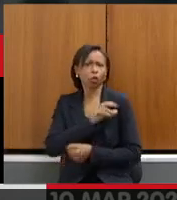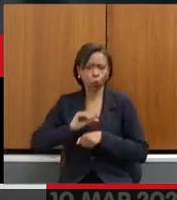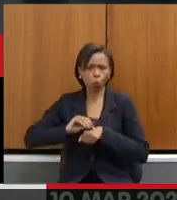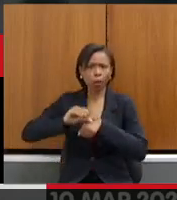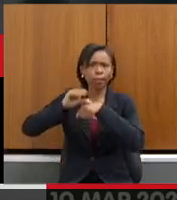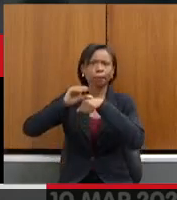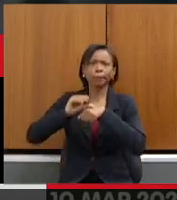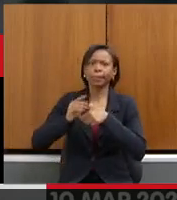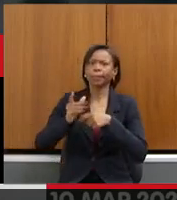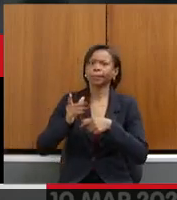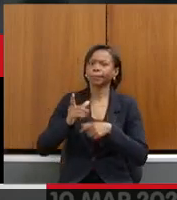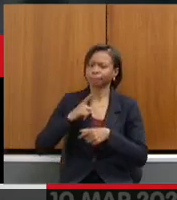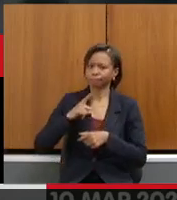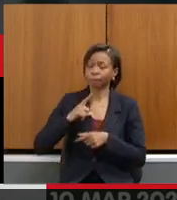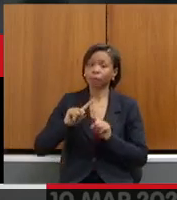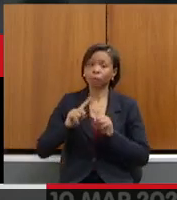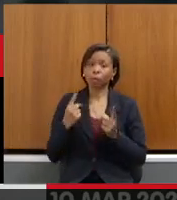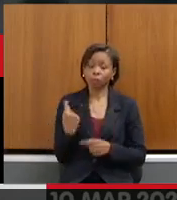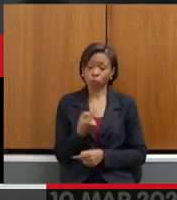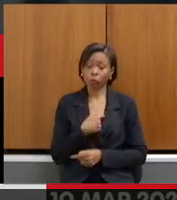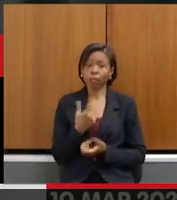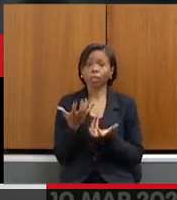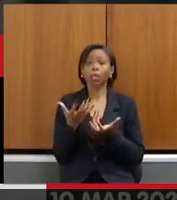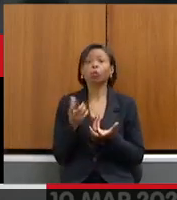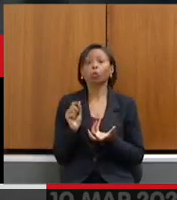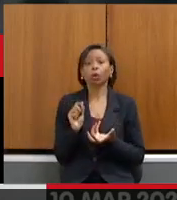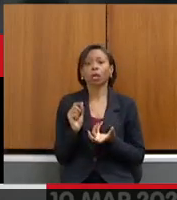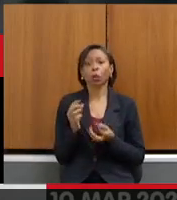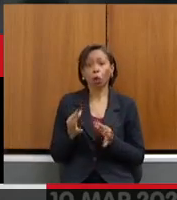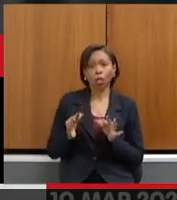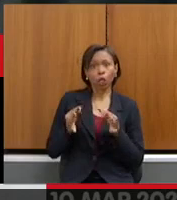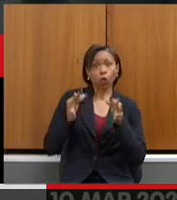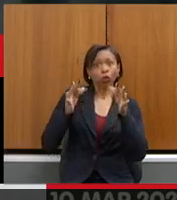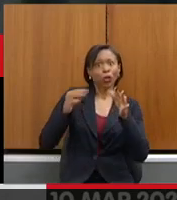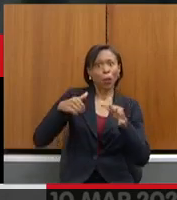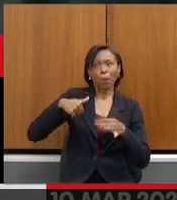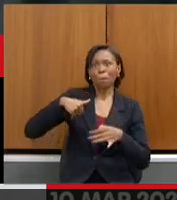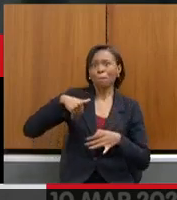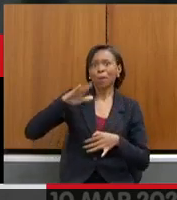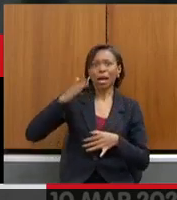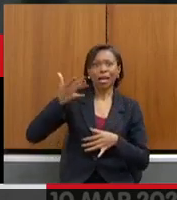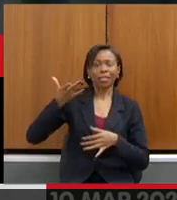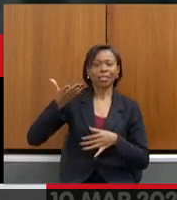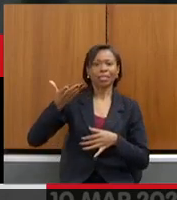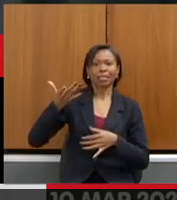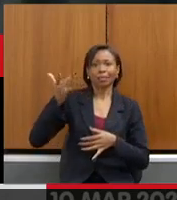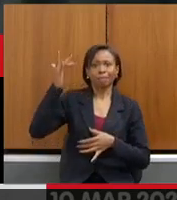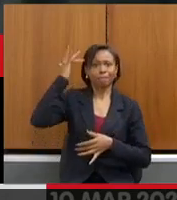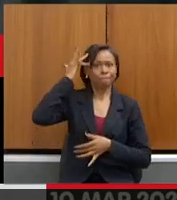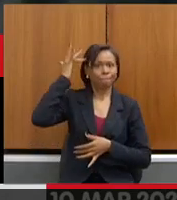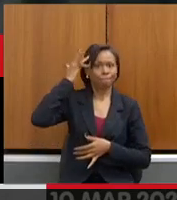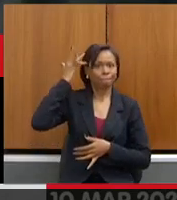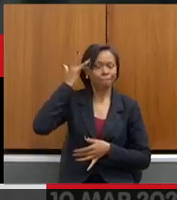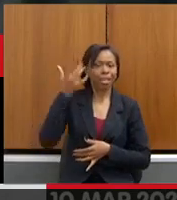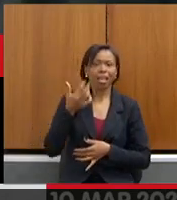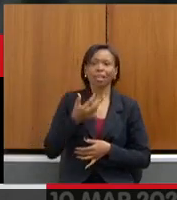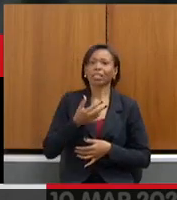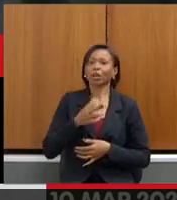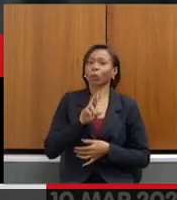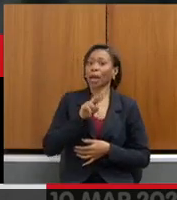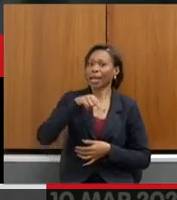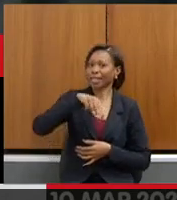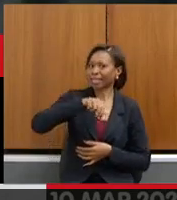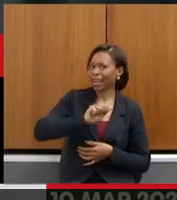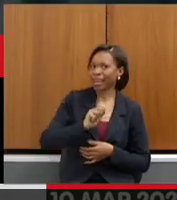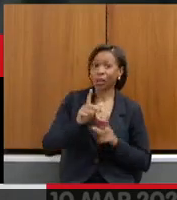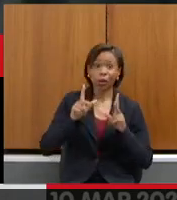humanidade o que nós estamos querendo é uma tecnologia que seja mais moderna com rma de forma que a gente possa perfumed